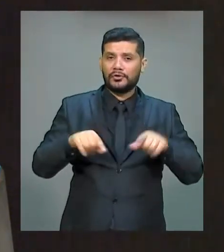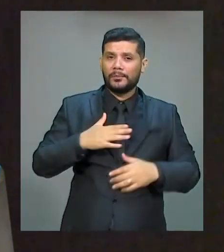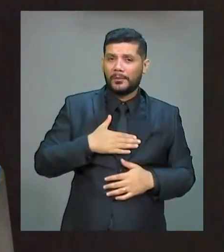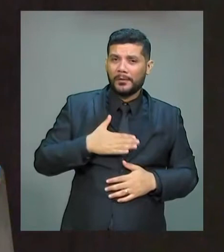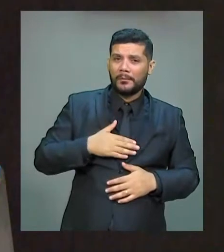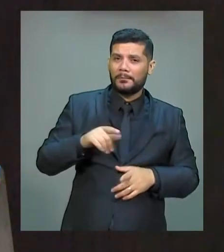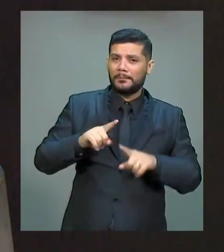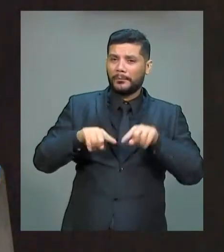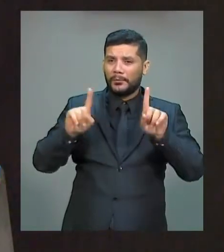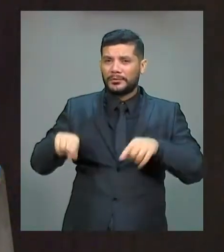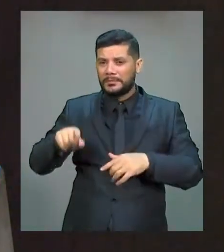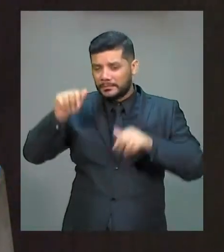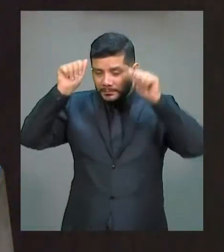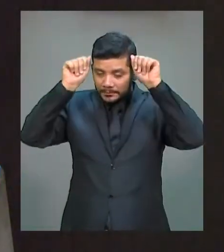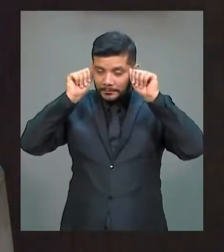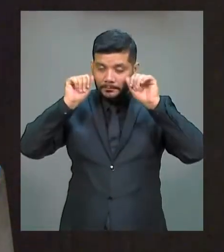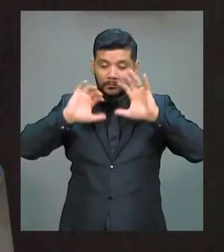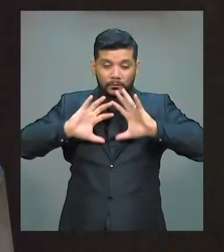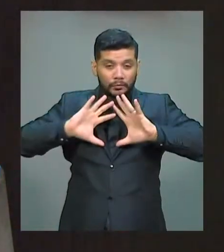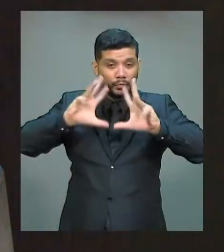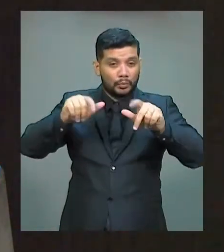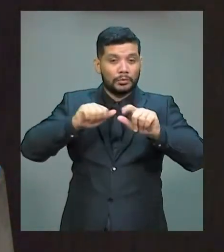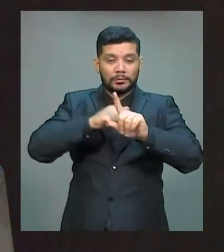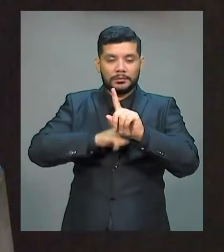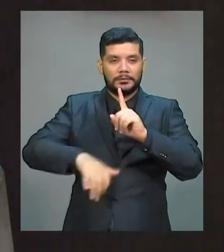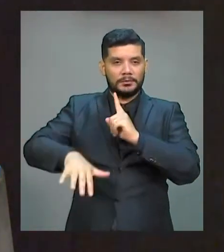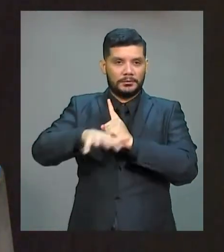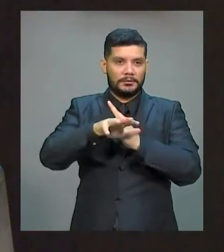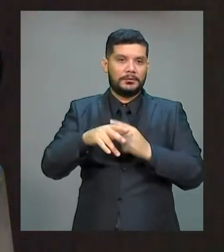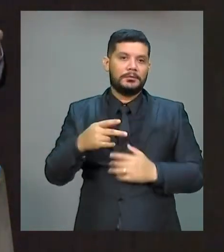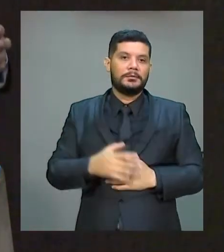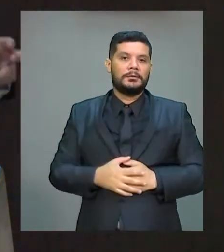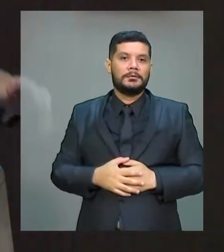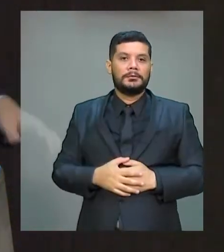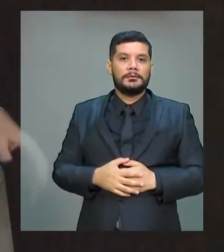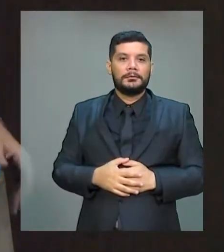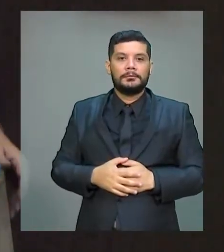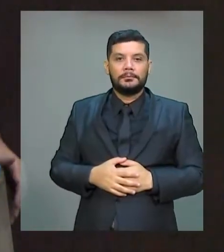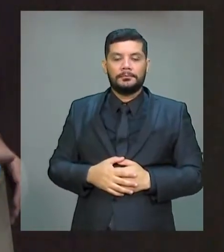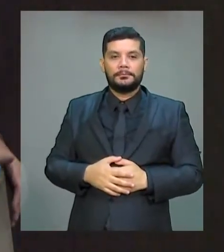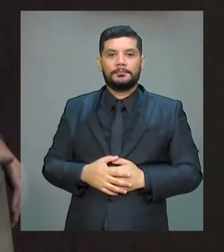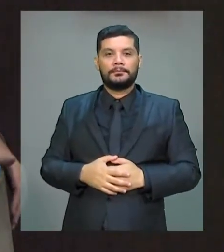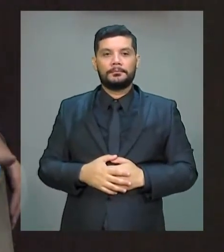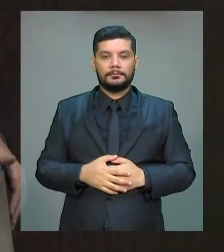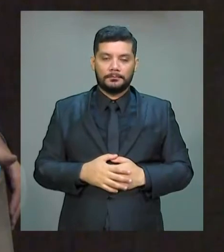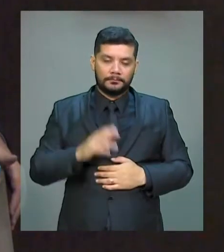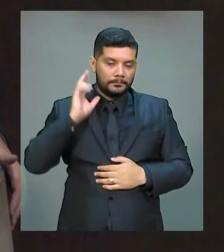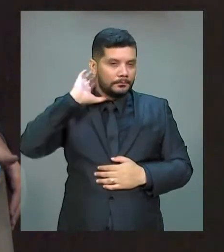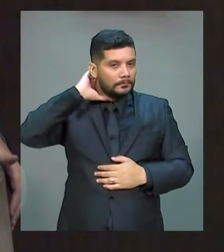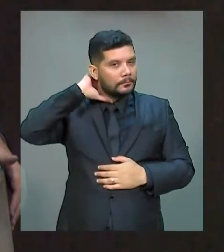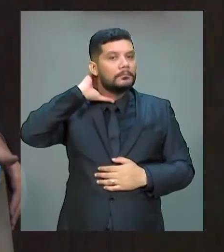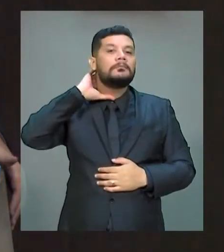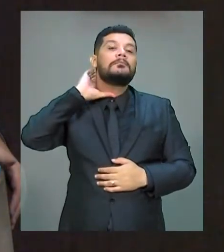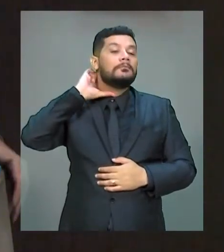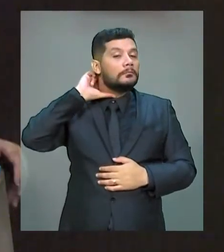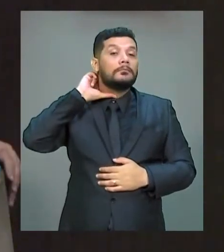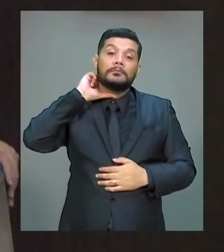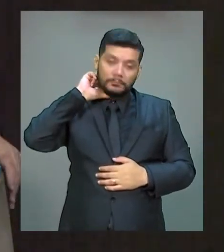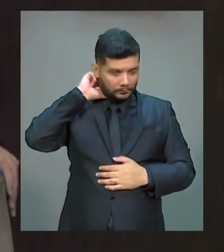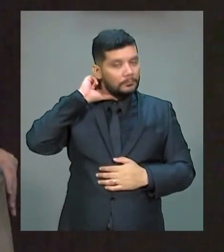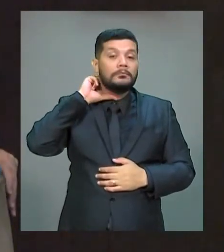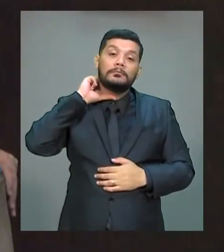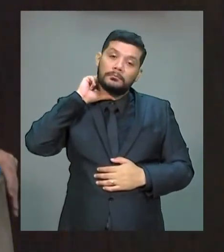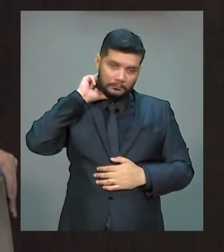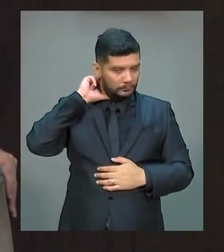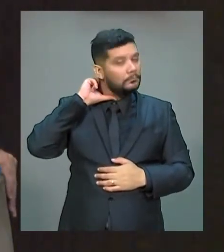ser um projeto de toda a sociedade cearense, de todo o parlamento. Veja, deputado Fernando, inclusive pela proximidade que